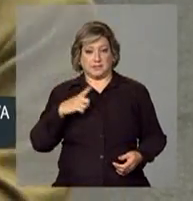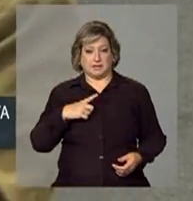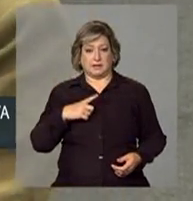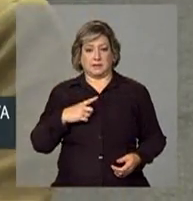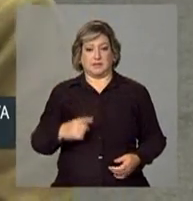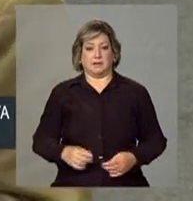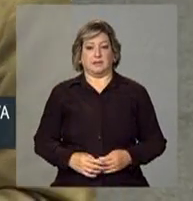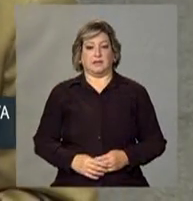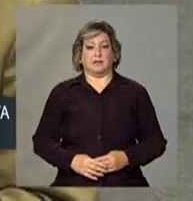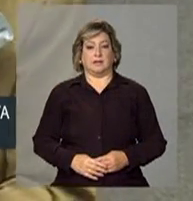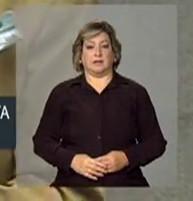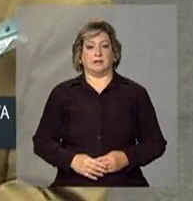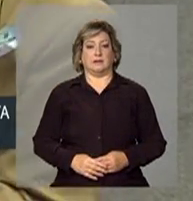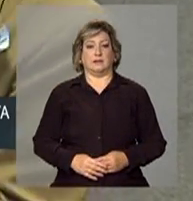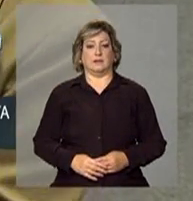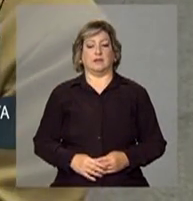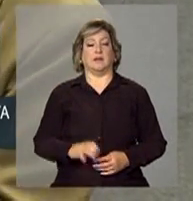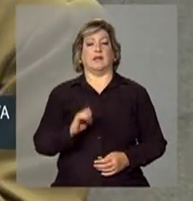Tavares,